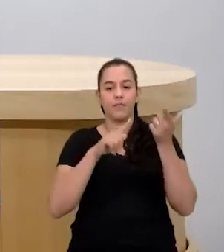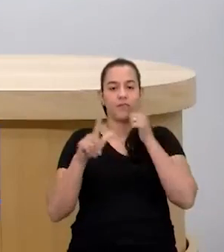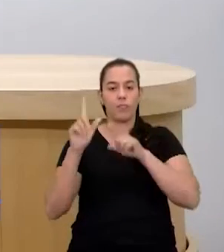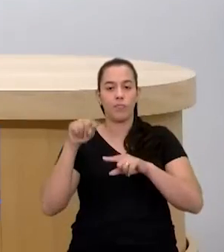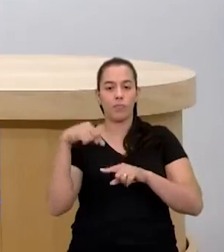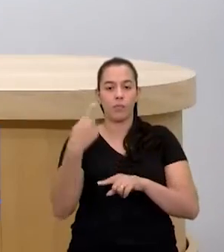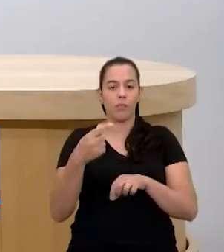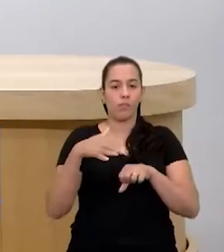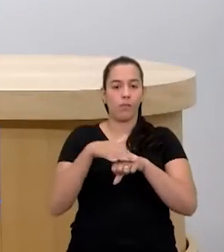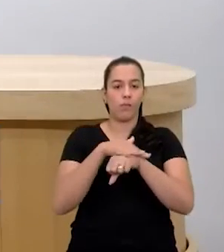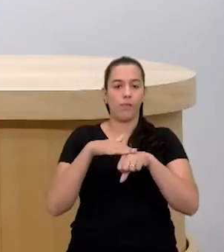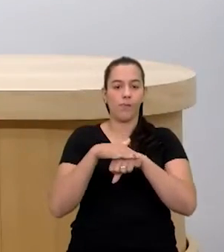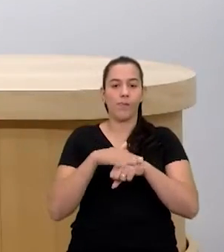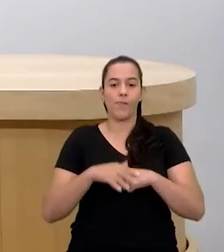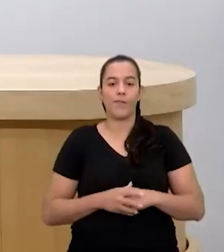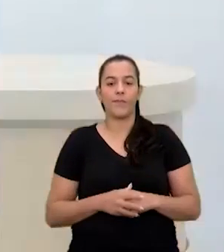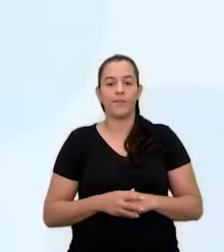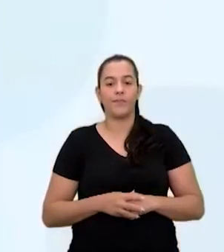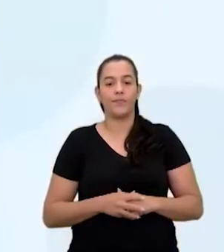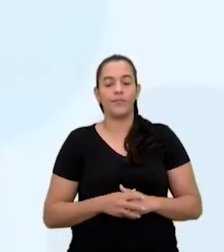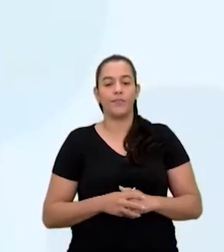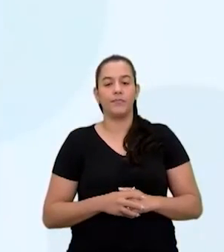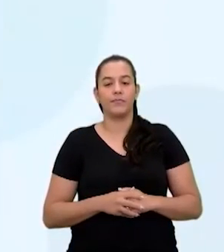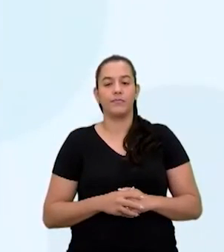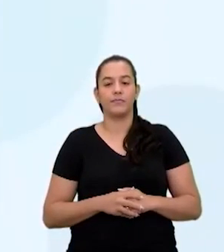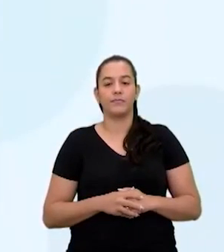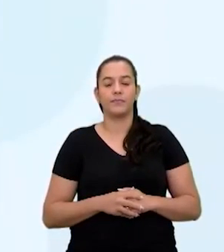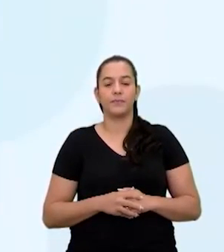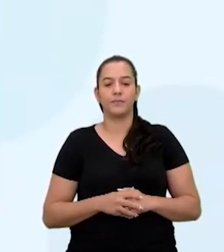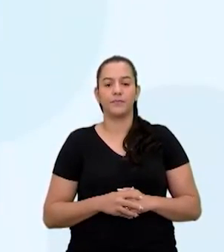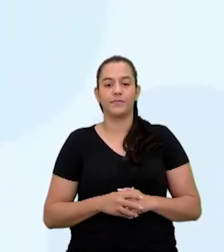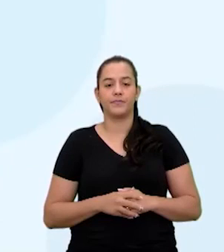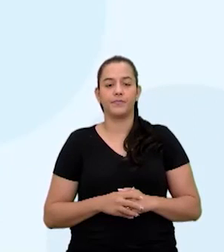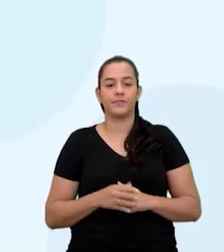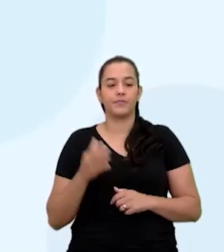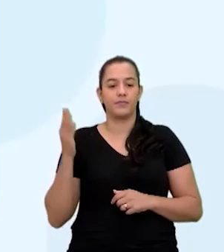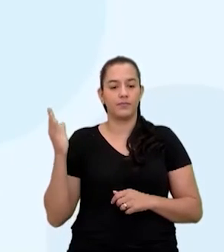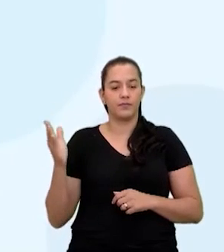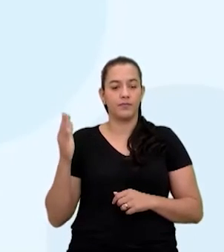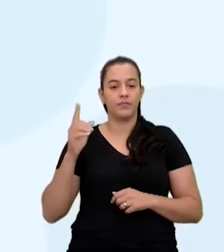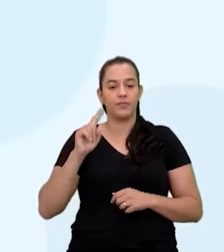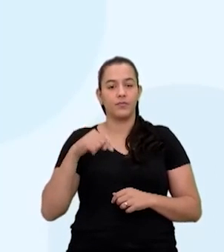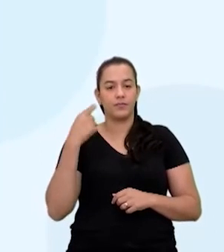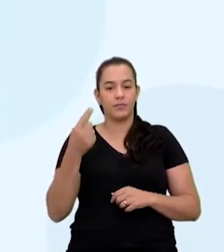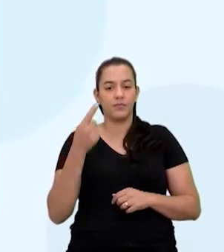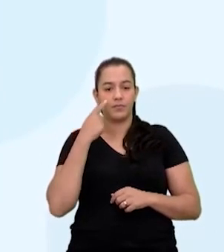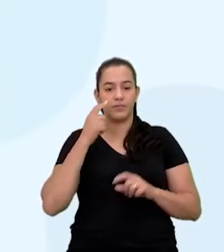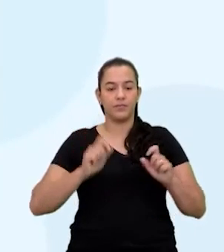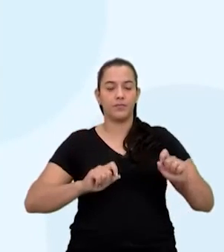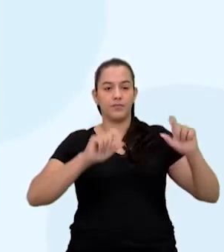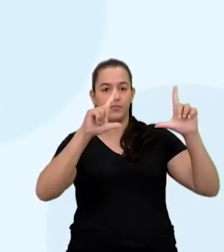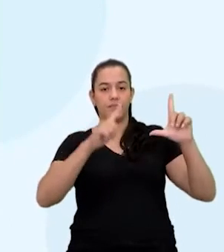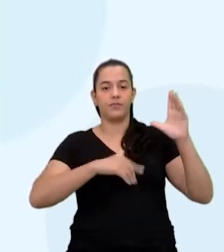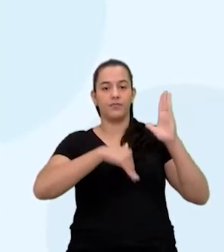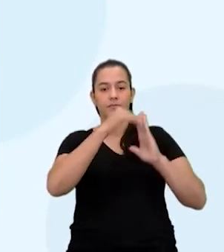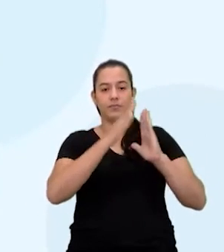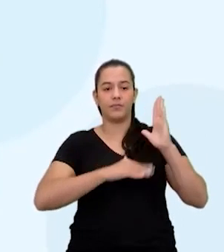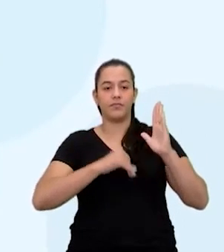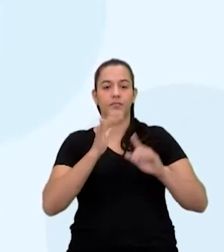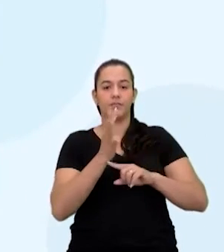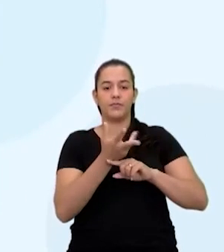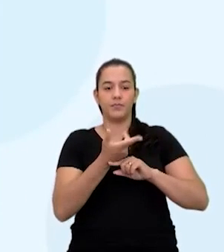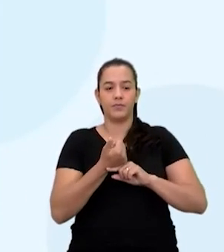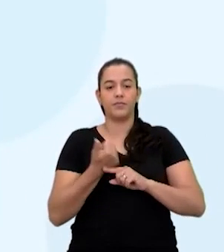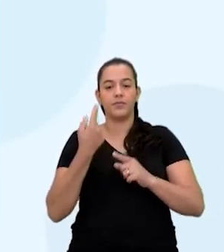conversar com vocês. Bora lá, vamos aqui, ó, gente, olha só. Aqui estamos vendo uma obra inspirada